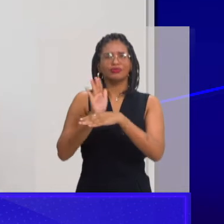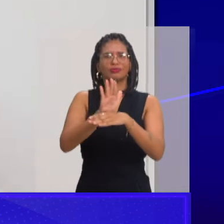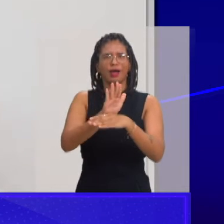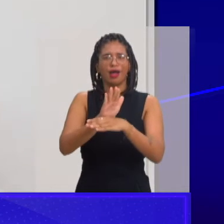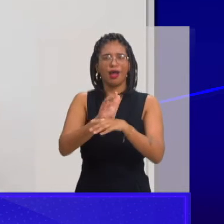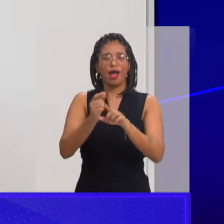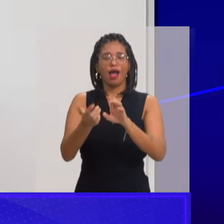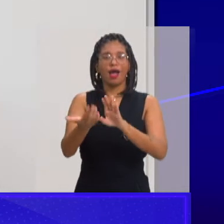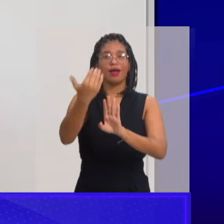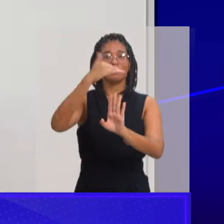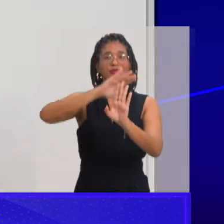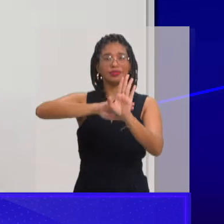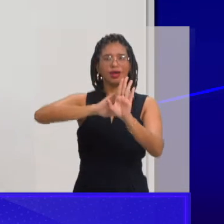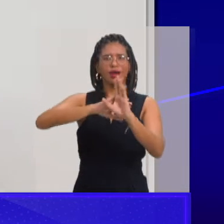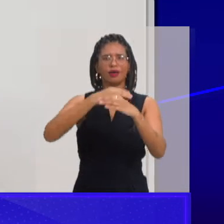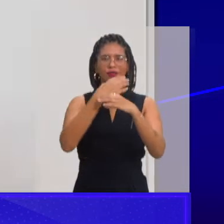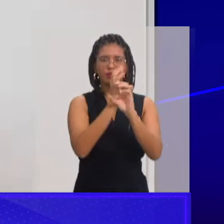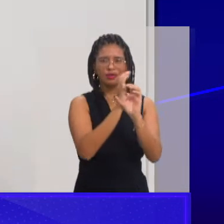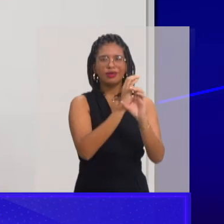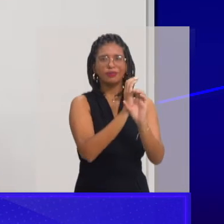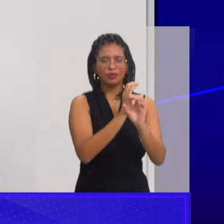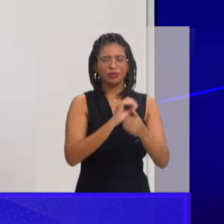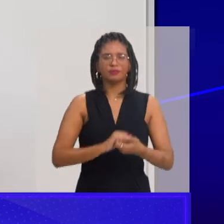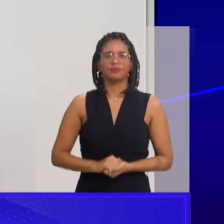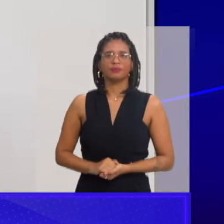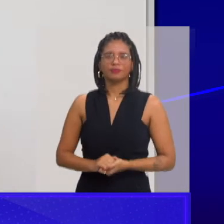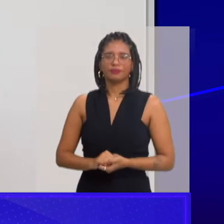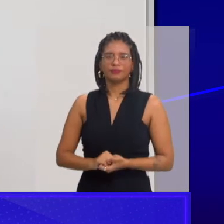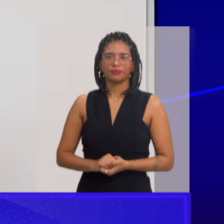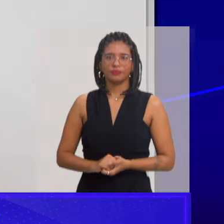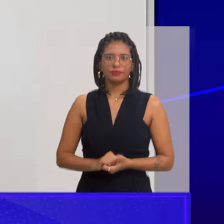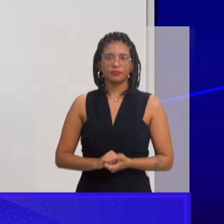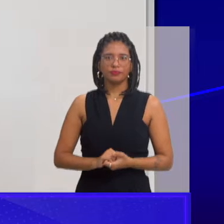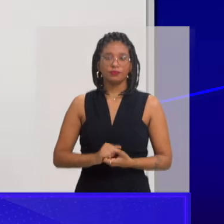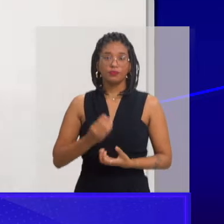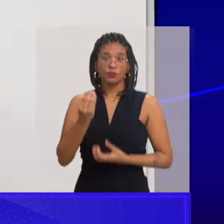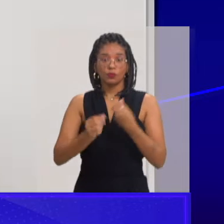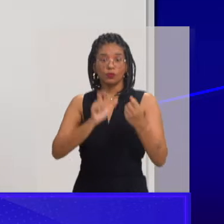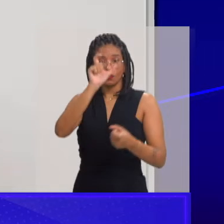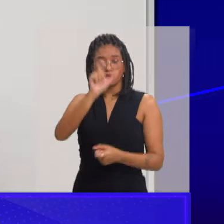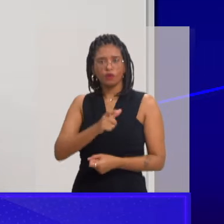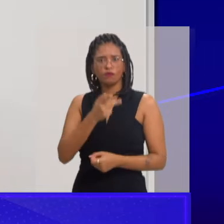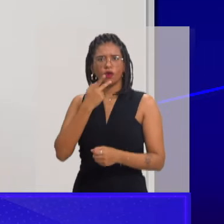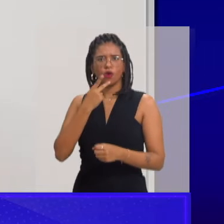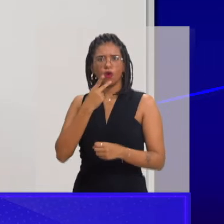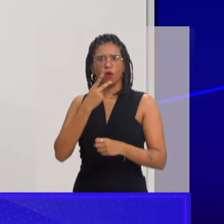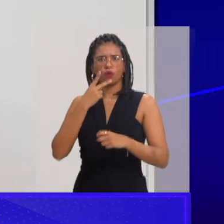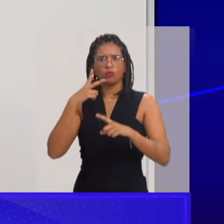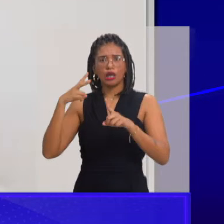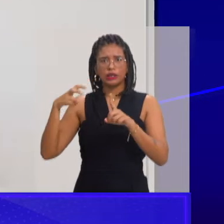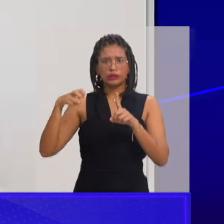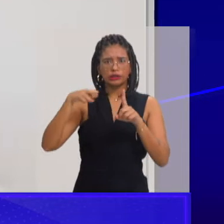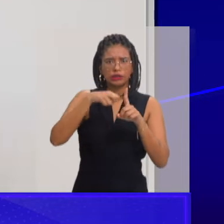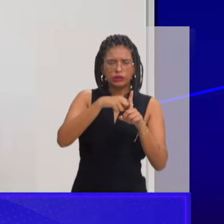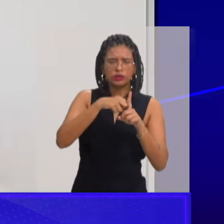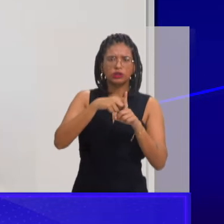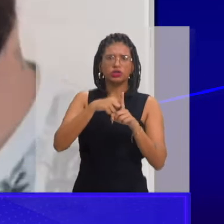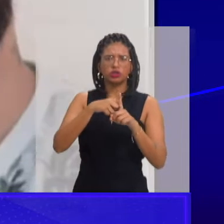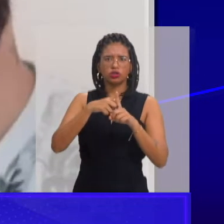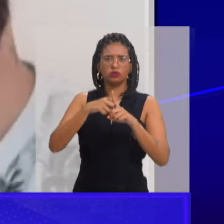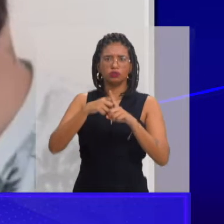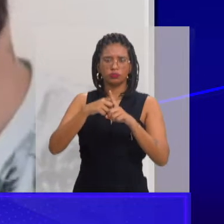é uma maravilha conversar por trás das câmeras. E na frente das câmeras é saber que nossa voz pode chegar tão